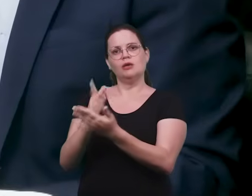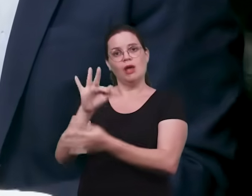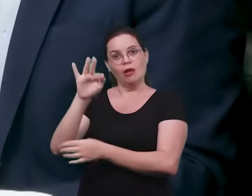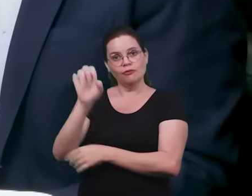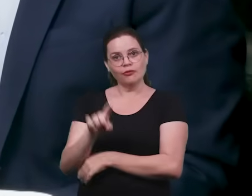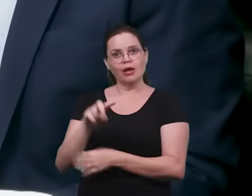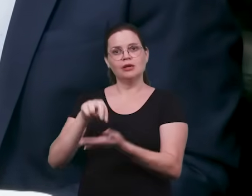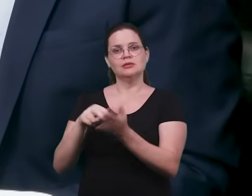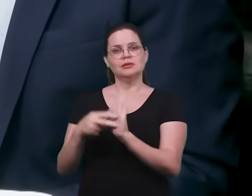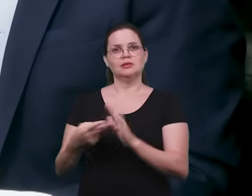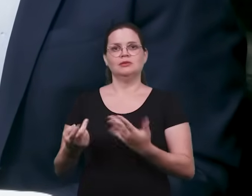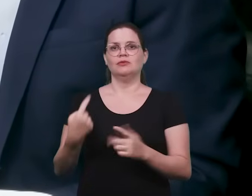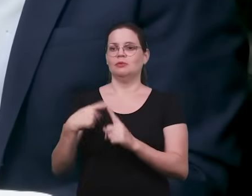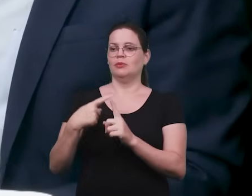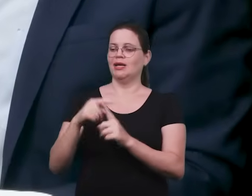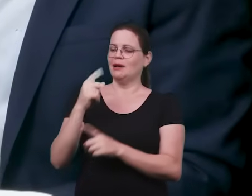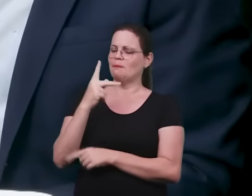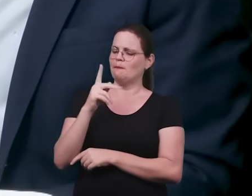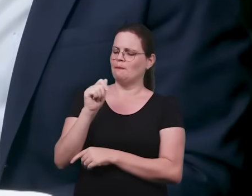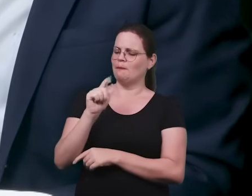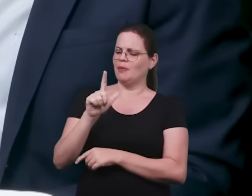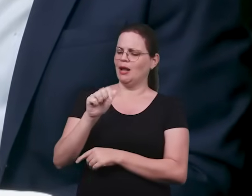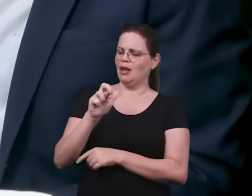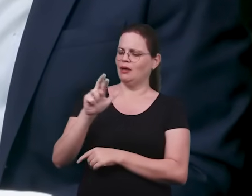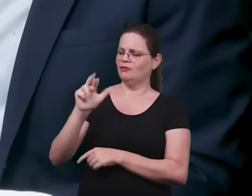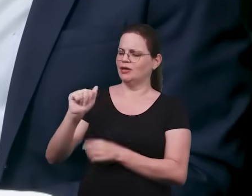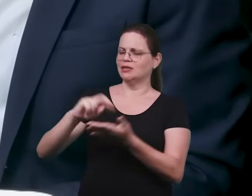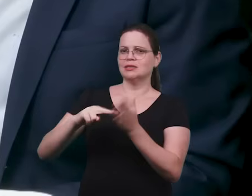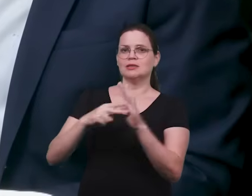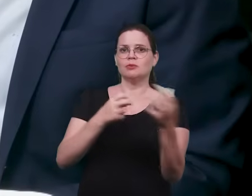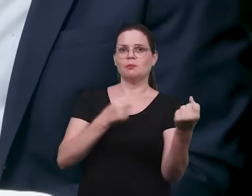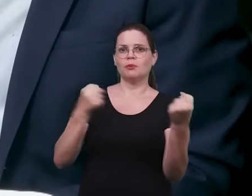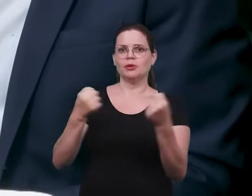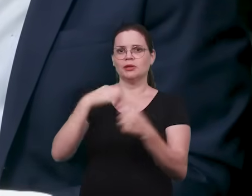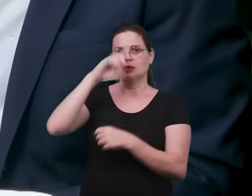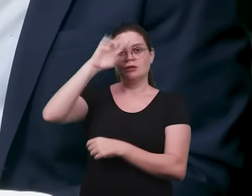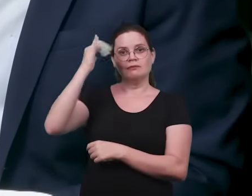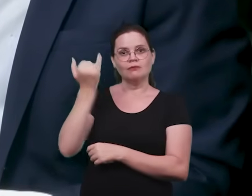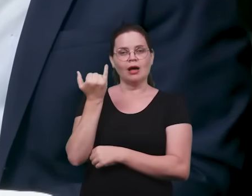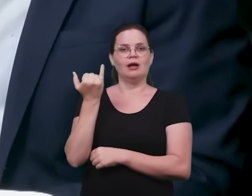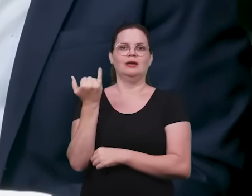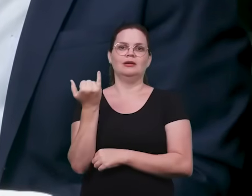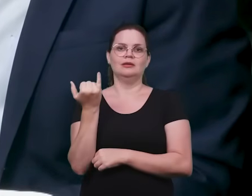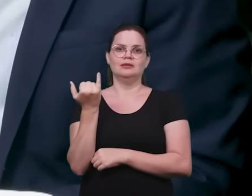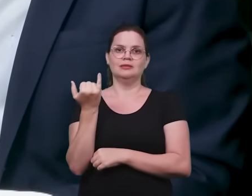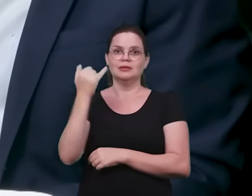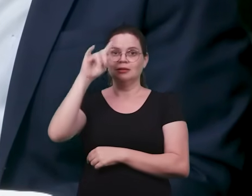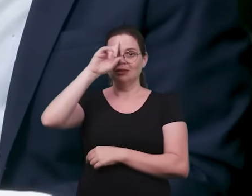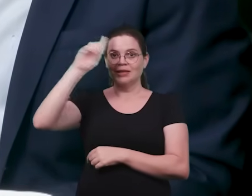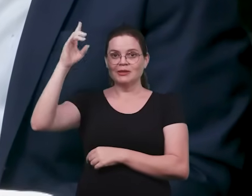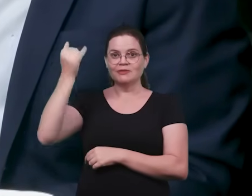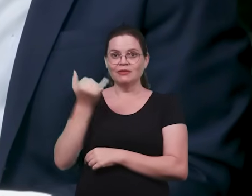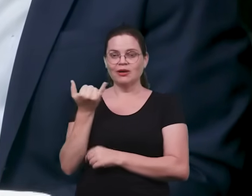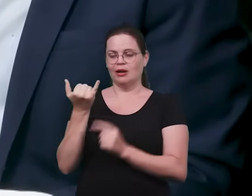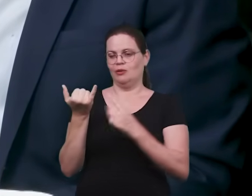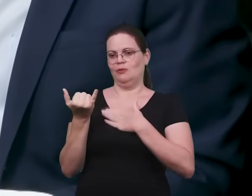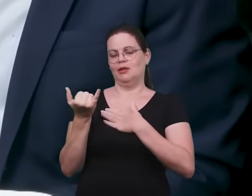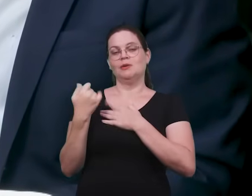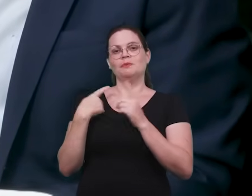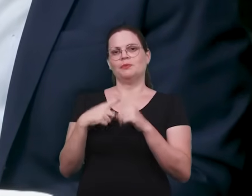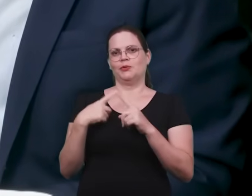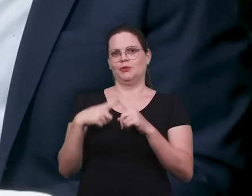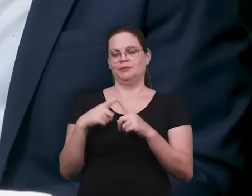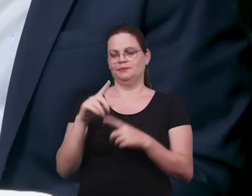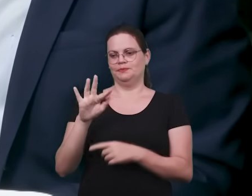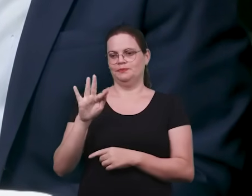É a palavra, é o poder da palavra de Deus. A fé